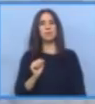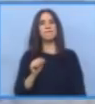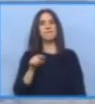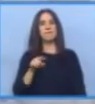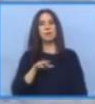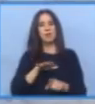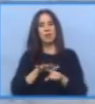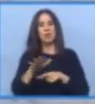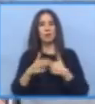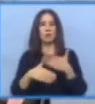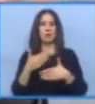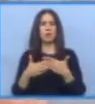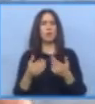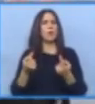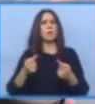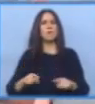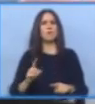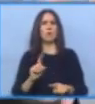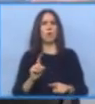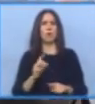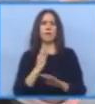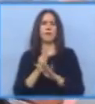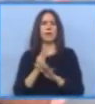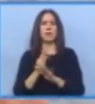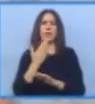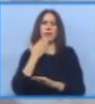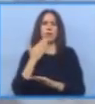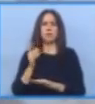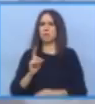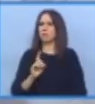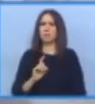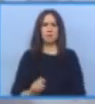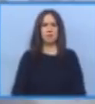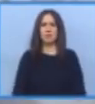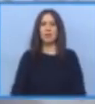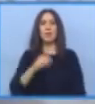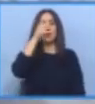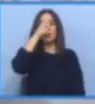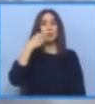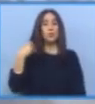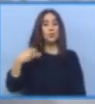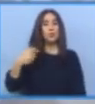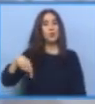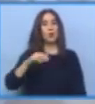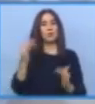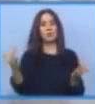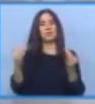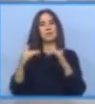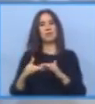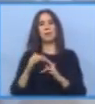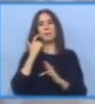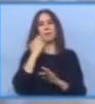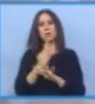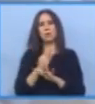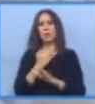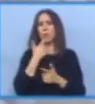esta influência e não é apenas uma festazinha que se faz. Não. Cada domingo que nós nos reunimos estamos a celebrar a Páscoa. E não é